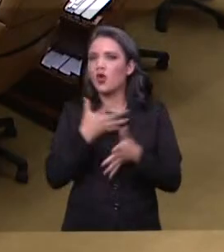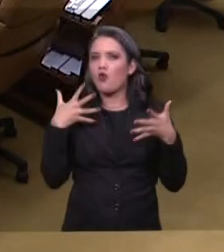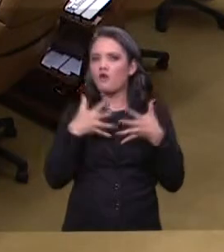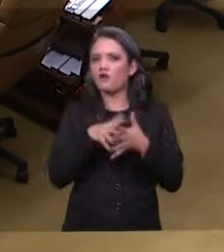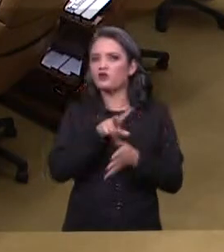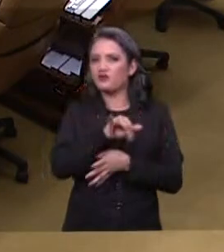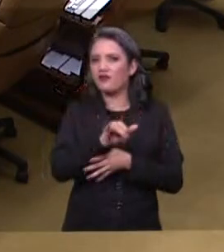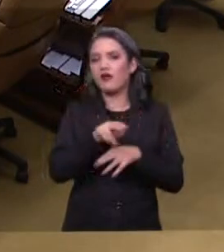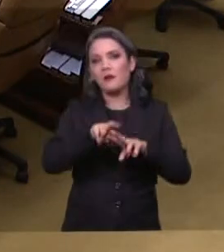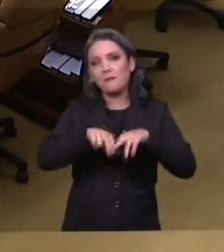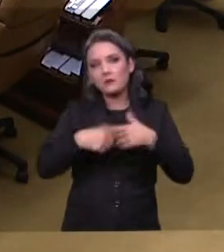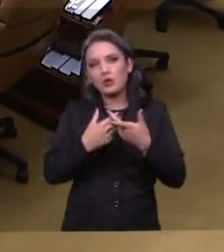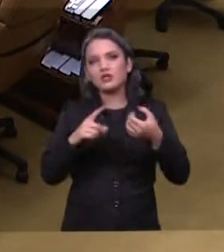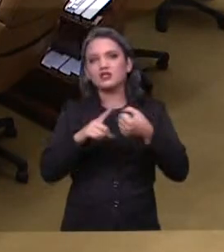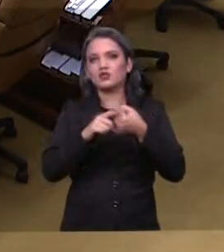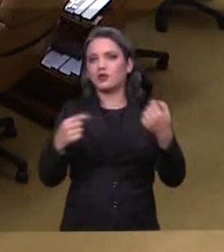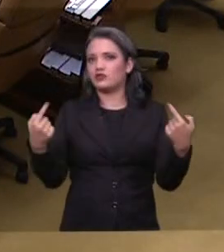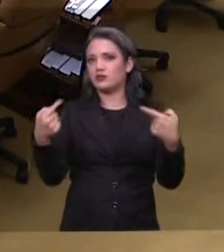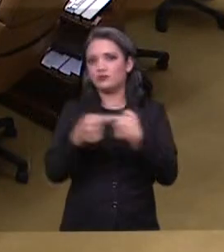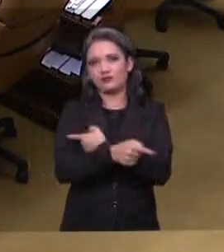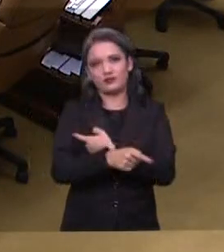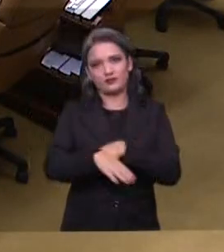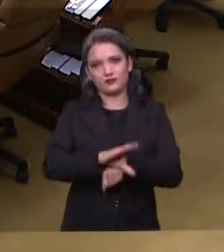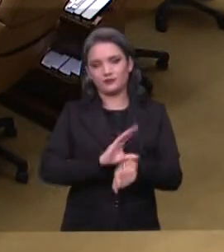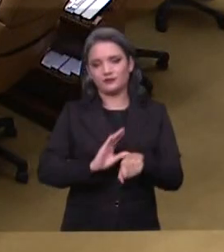artigo. Formal, né? Isso.